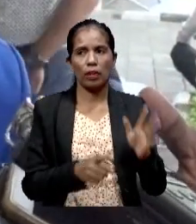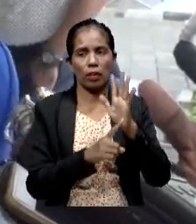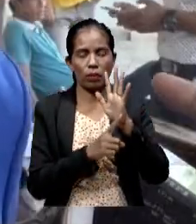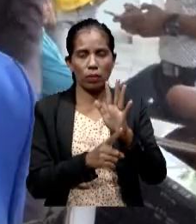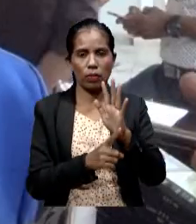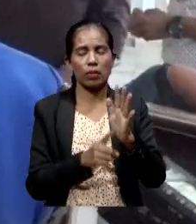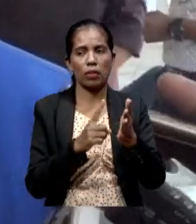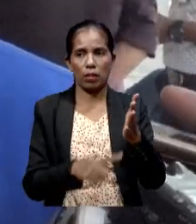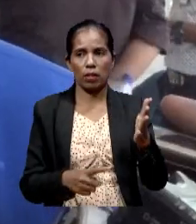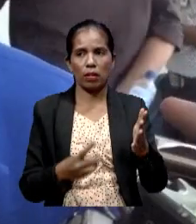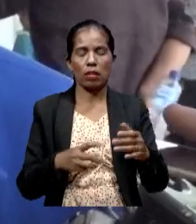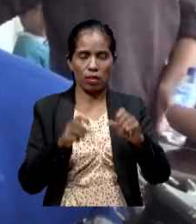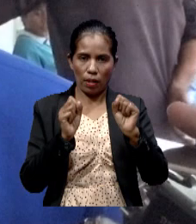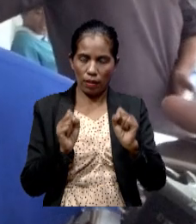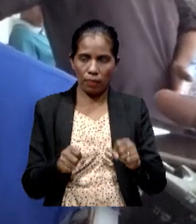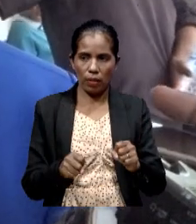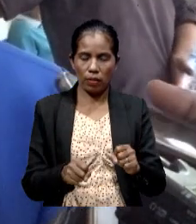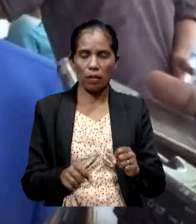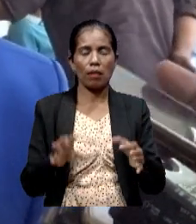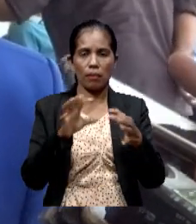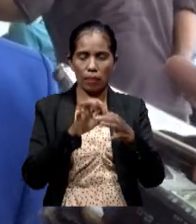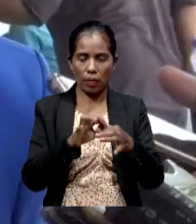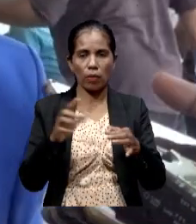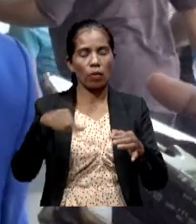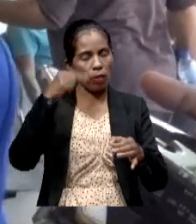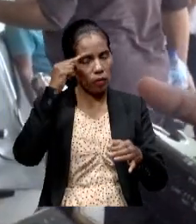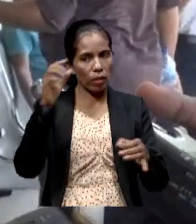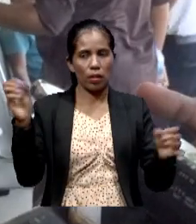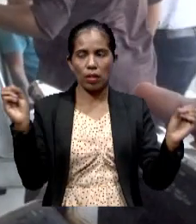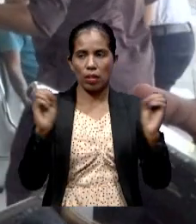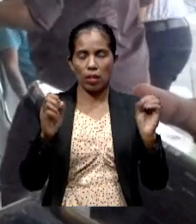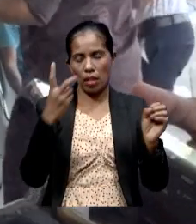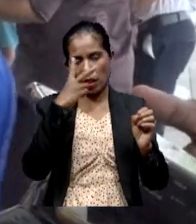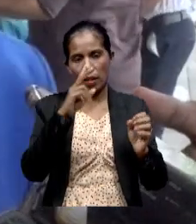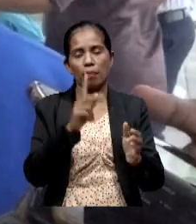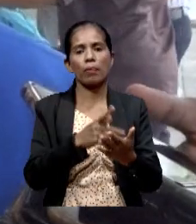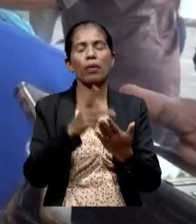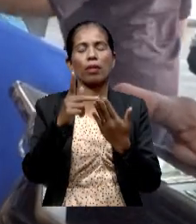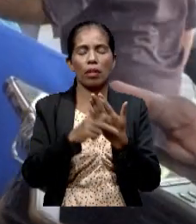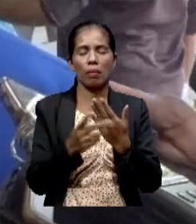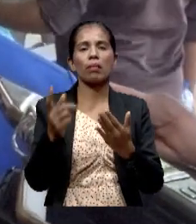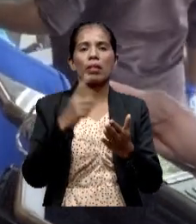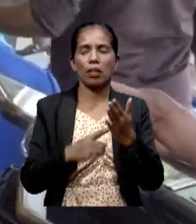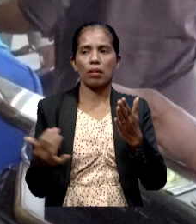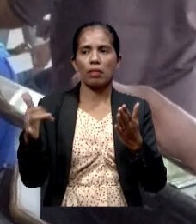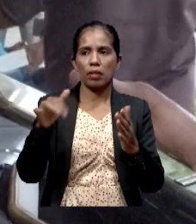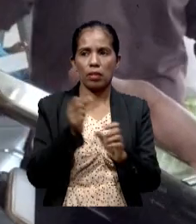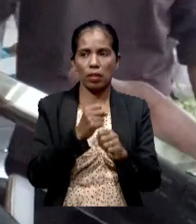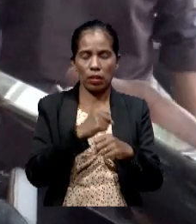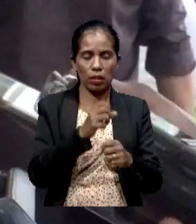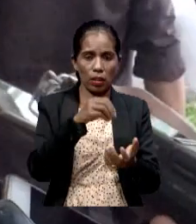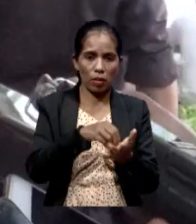kata belemos membro governo sir la rasi la intende programa sere ma sire introduzi sir ne plano